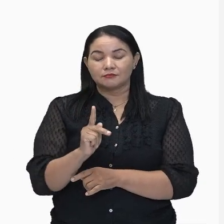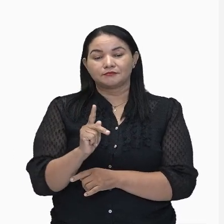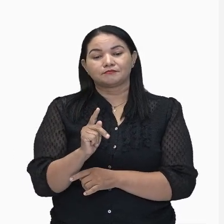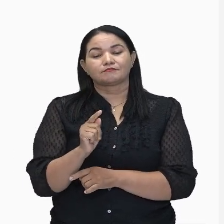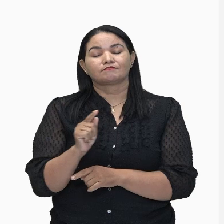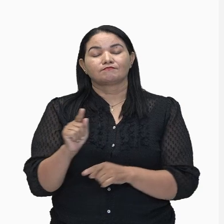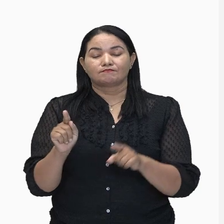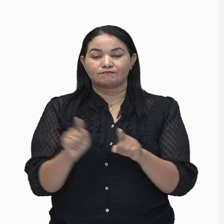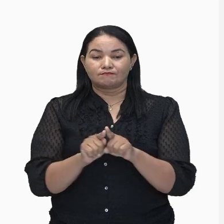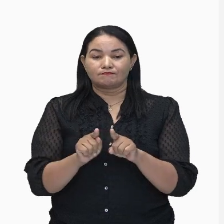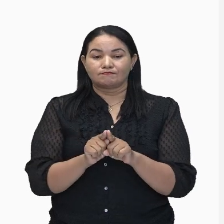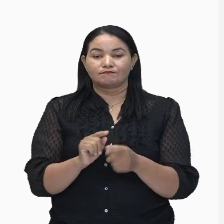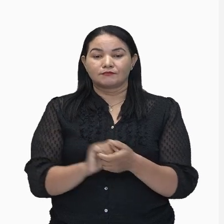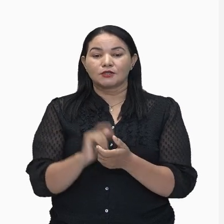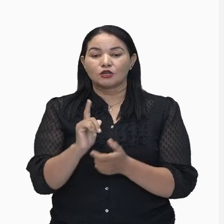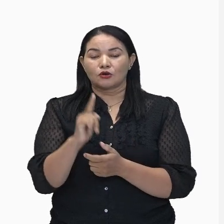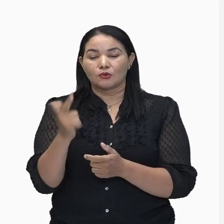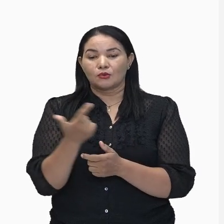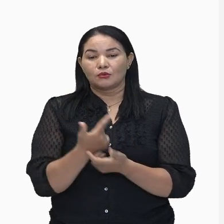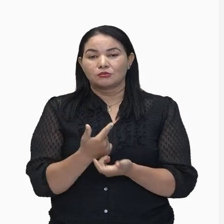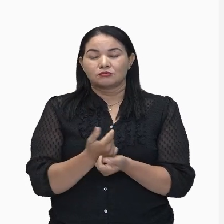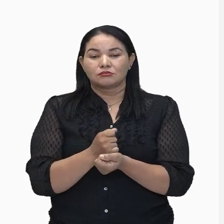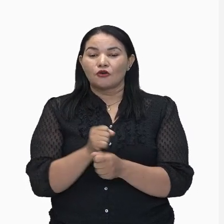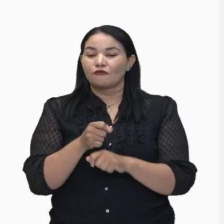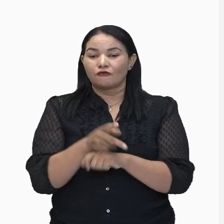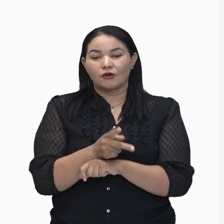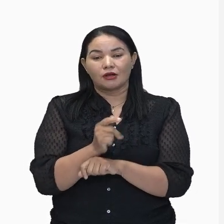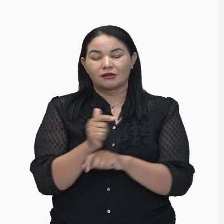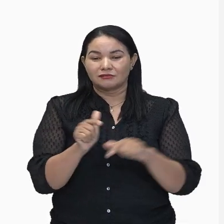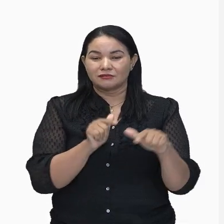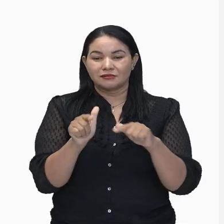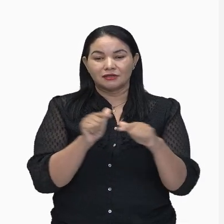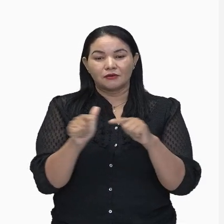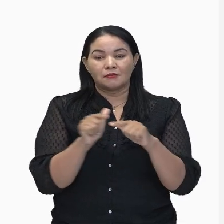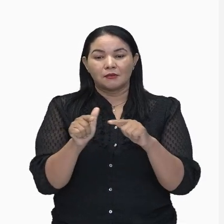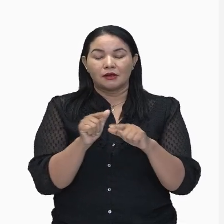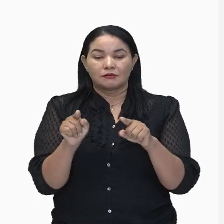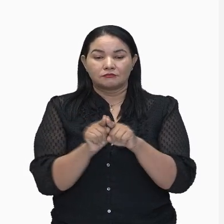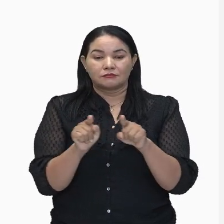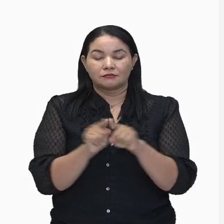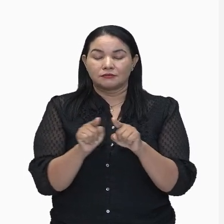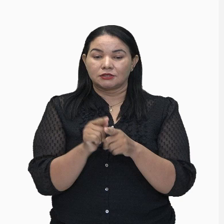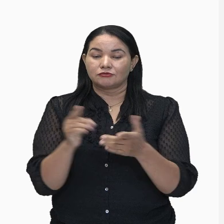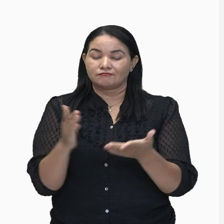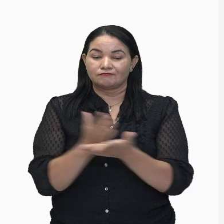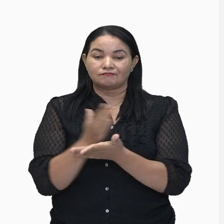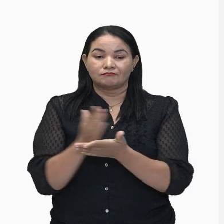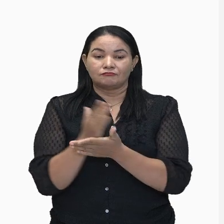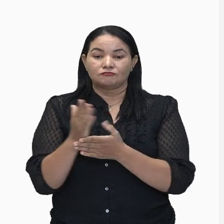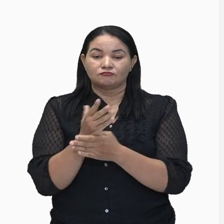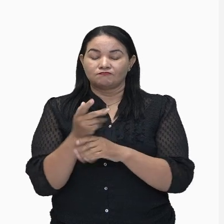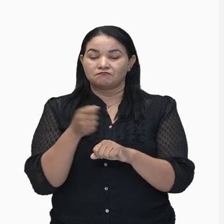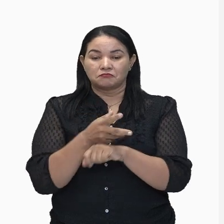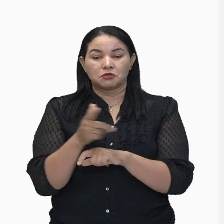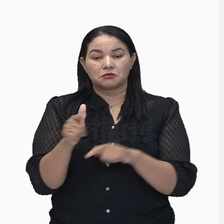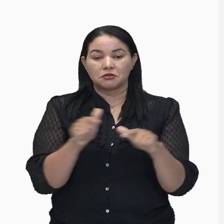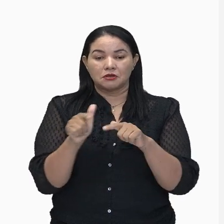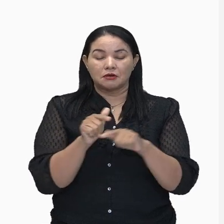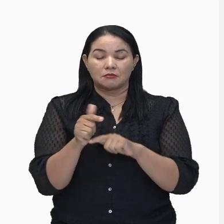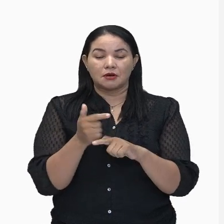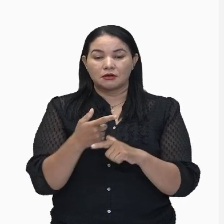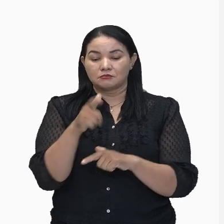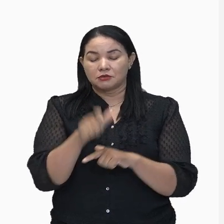aposentadoria, além da ocorrência de vagas ali de trabalho que acabam não sendo, né, preenchidas, que acabam se